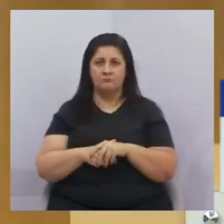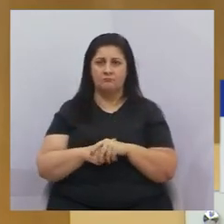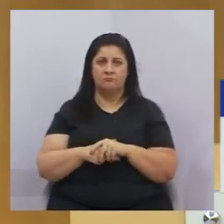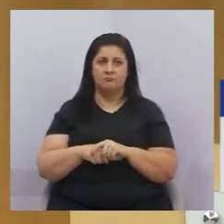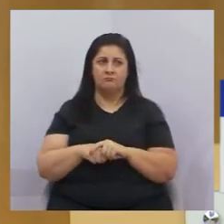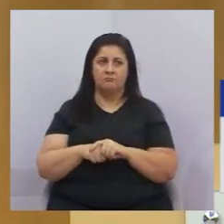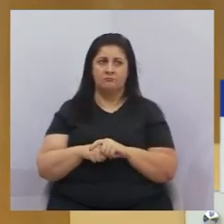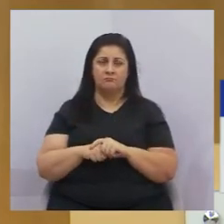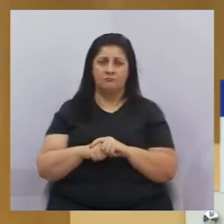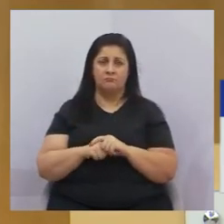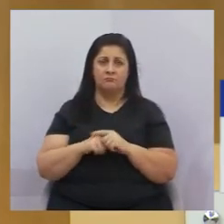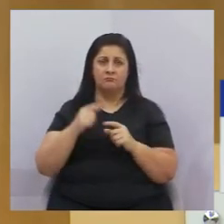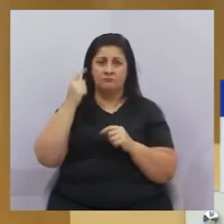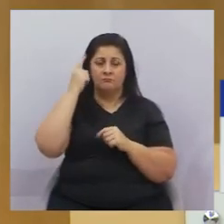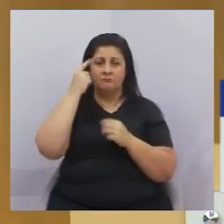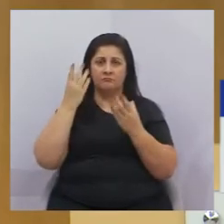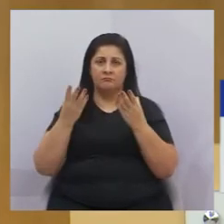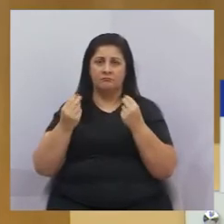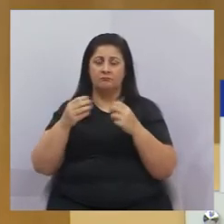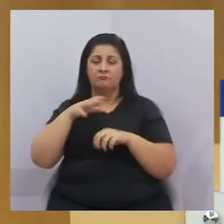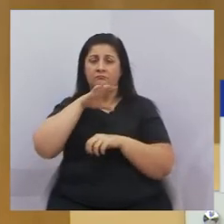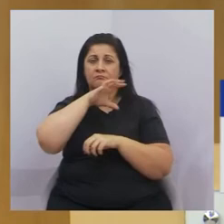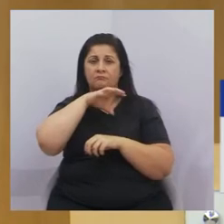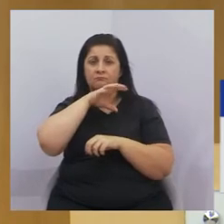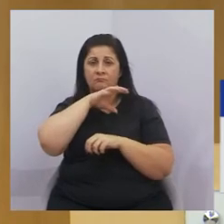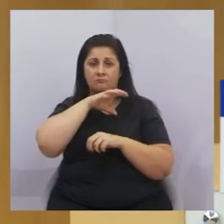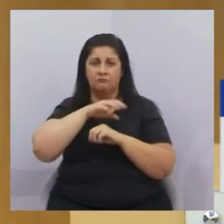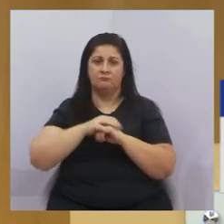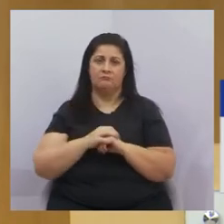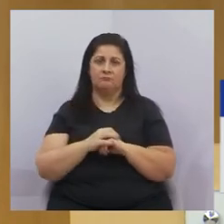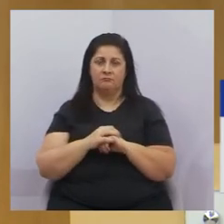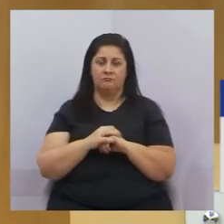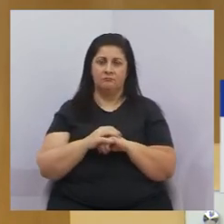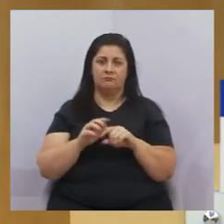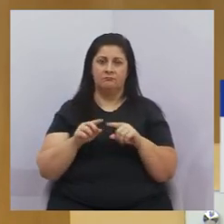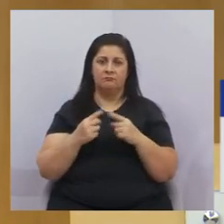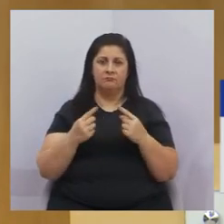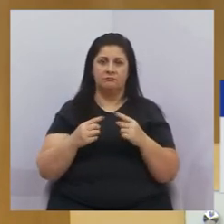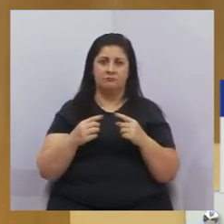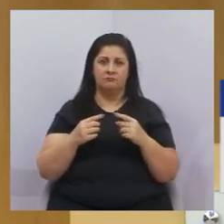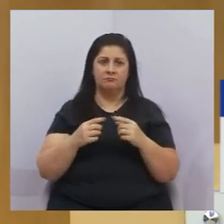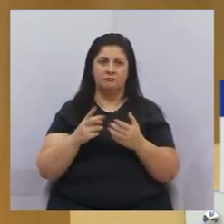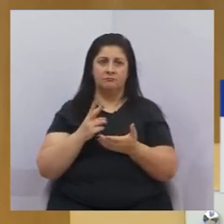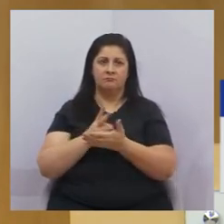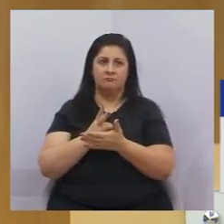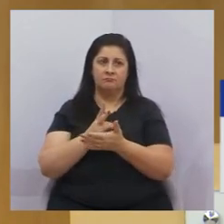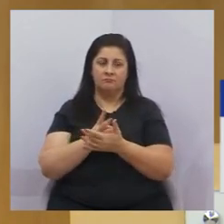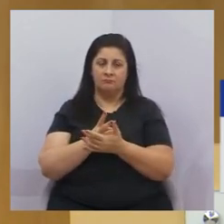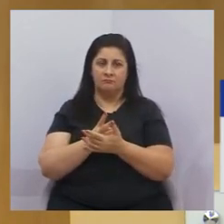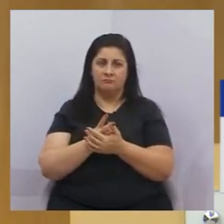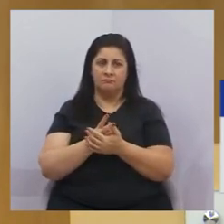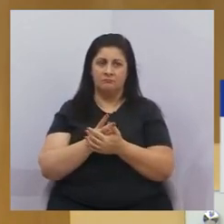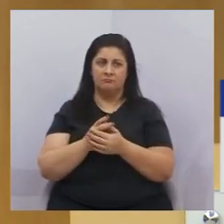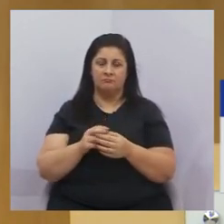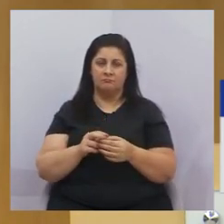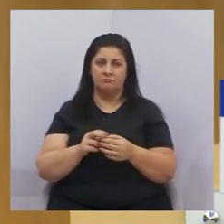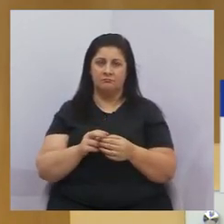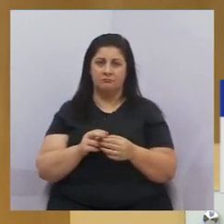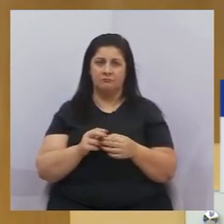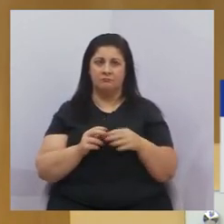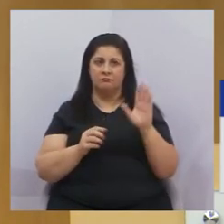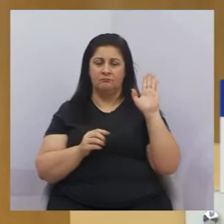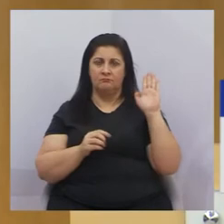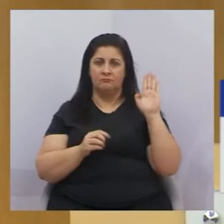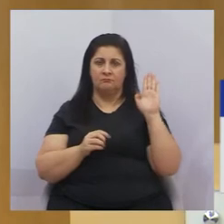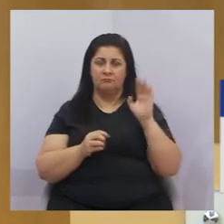muito para pensar na sua causa animal. Tem muitas coisas ainda para pensar. Mas em todas as vezes em que eu coloco alguma... Me dá uma parte?